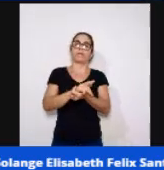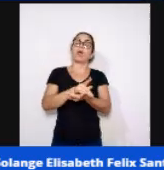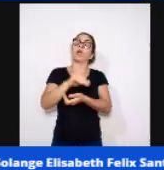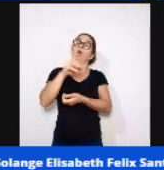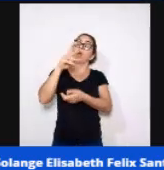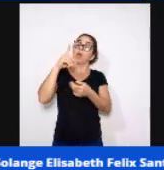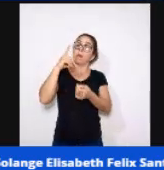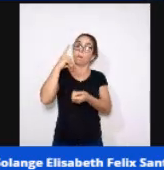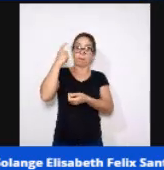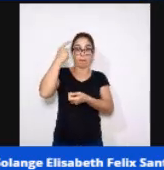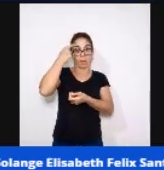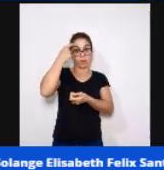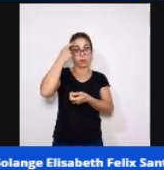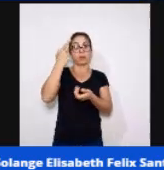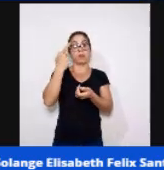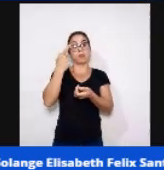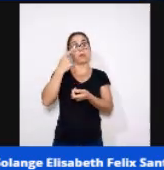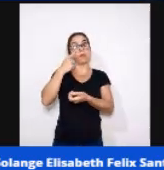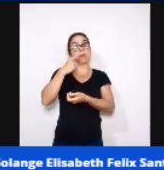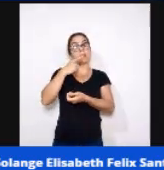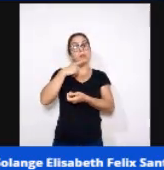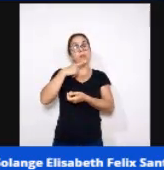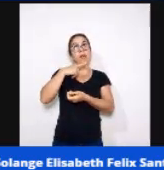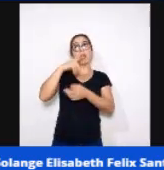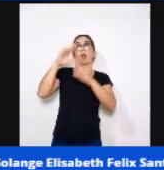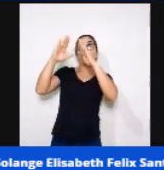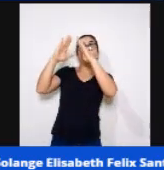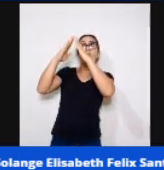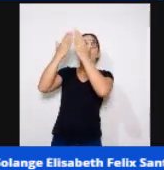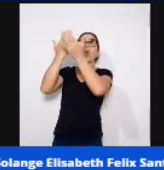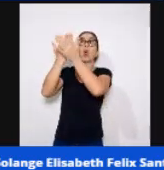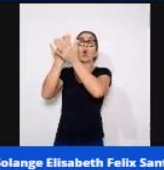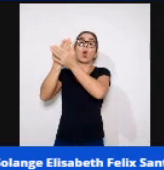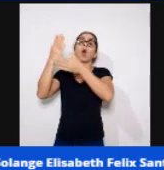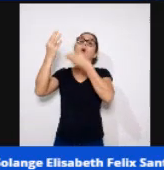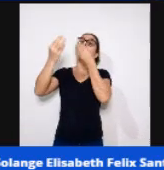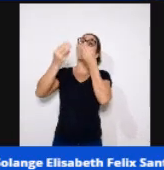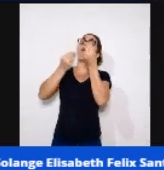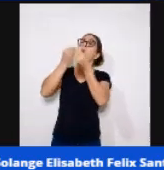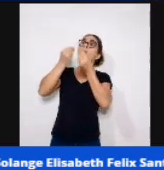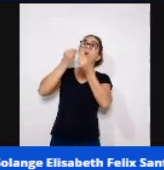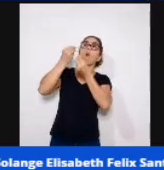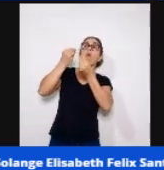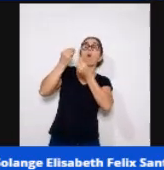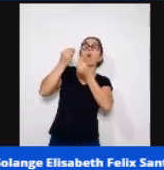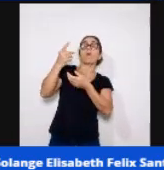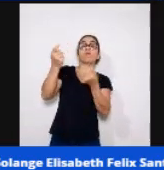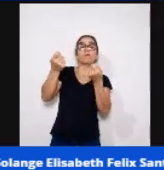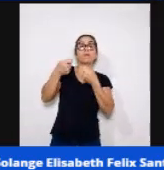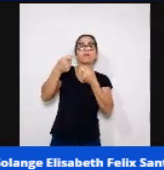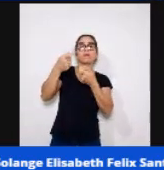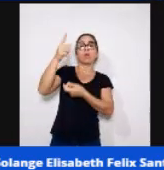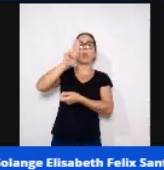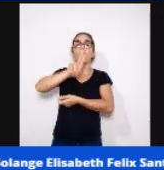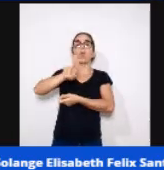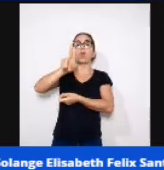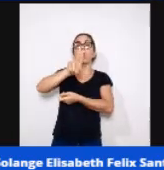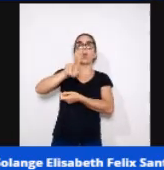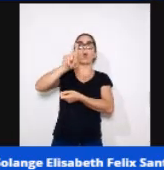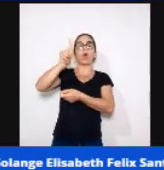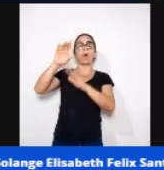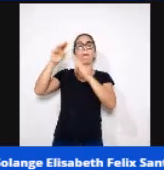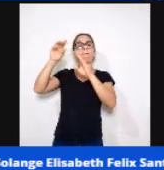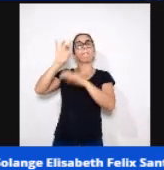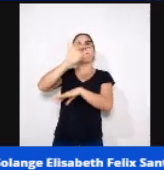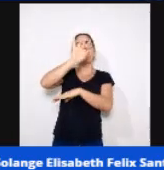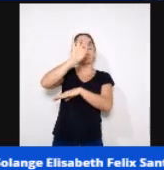que isso depende de cada unidade escolar, quais são as possibilidades de utilização desses recursos. Tá?